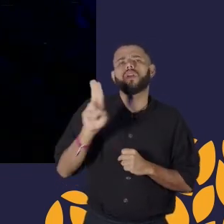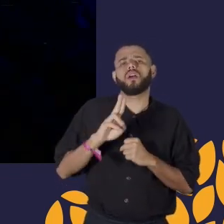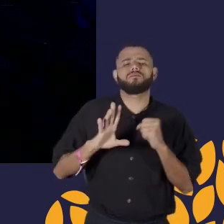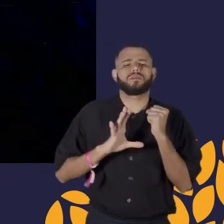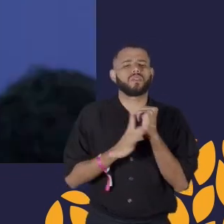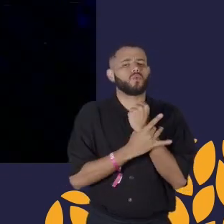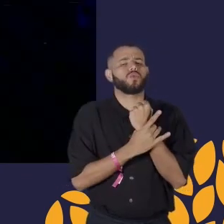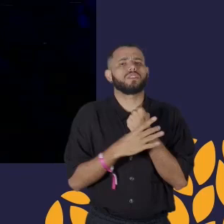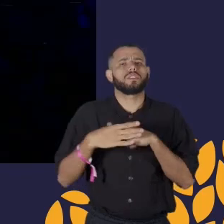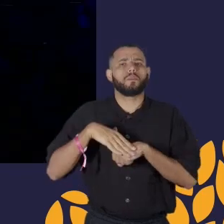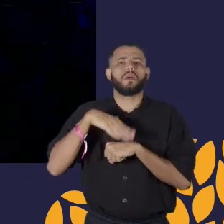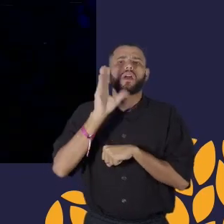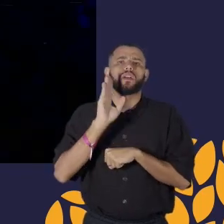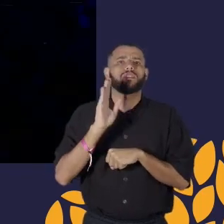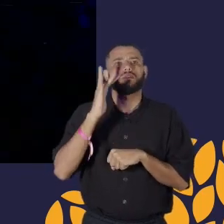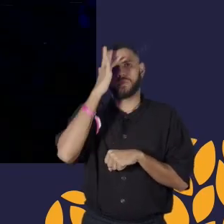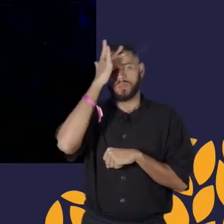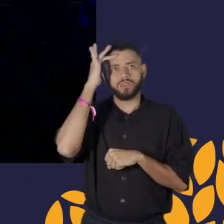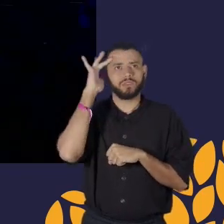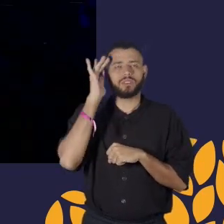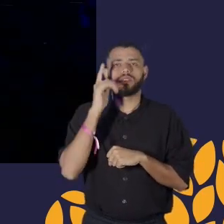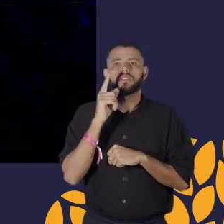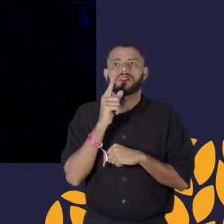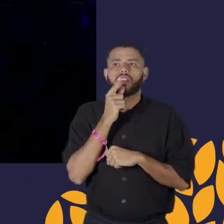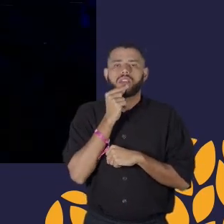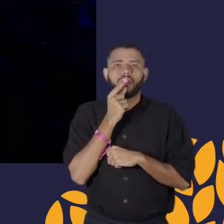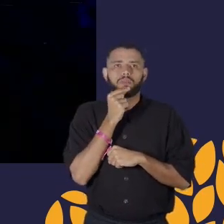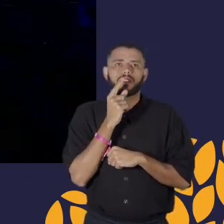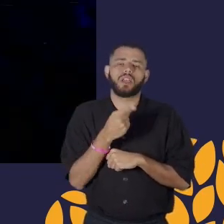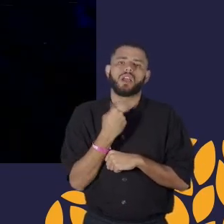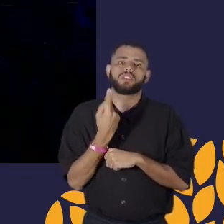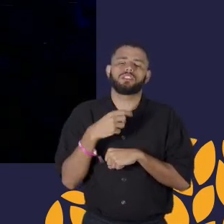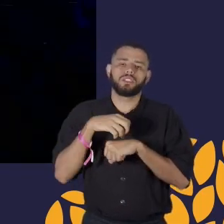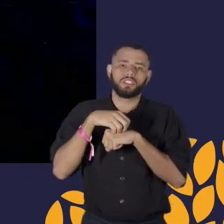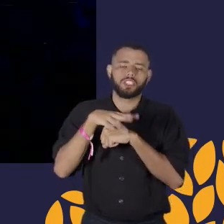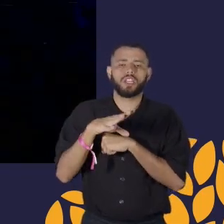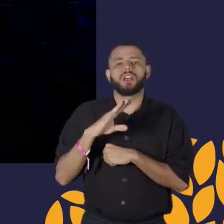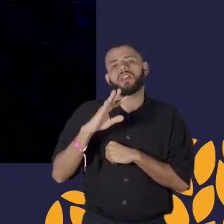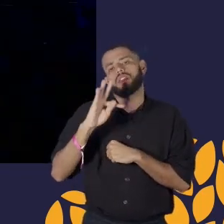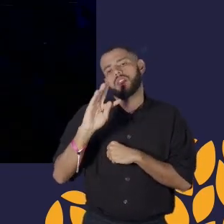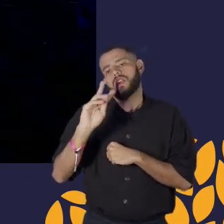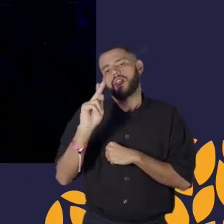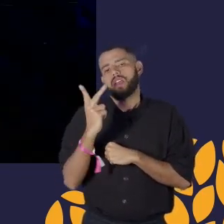em pacientes aí virgem de cannabis, que a gente quer indicar o THC.